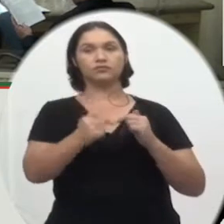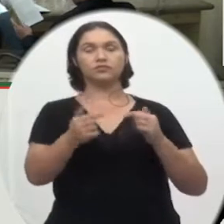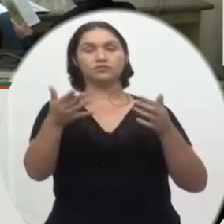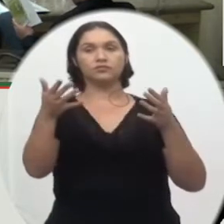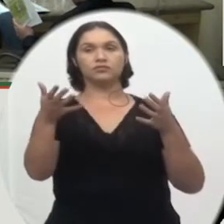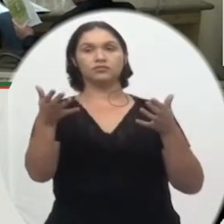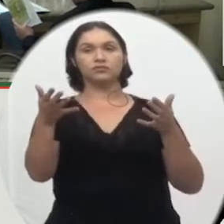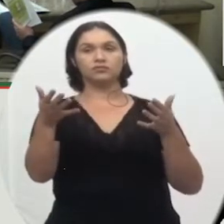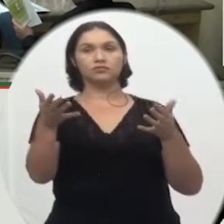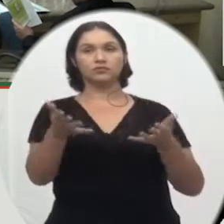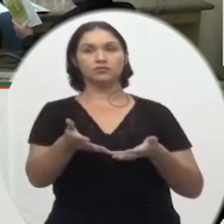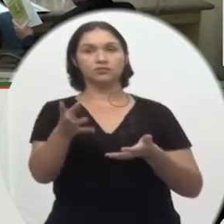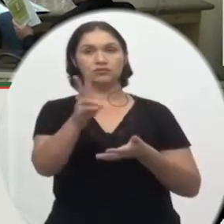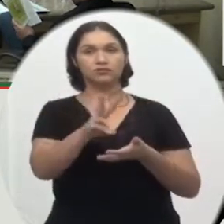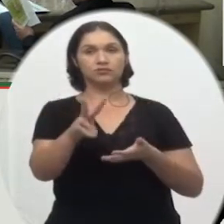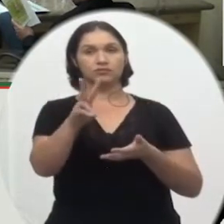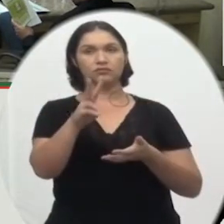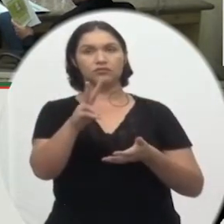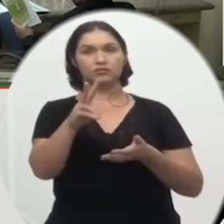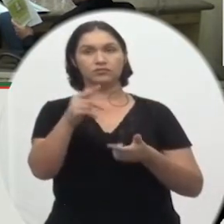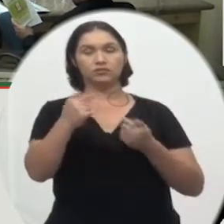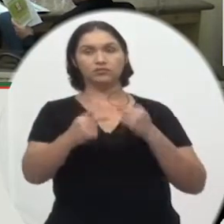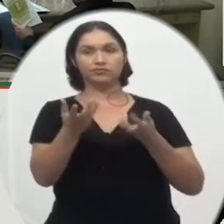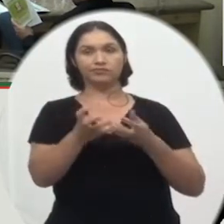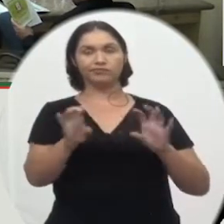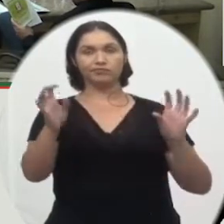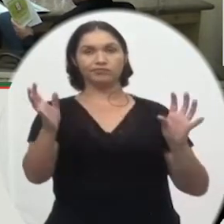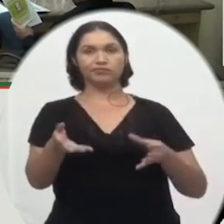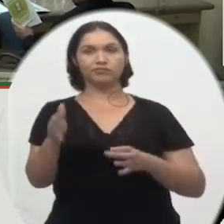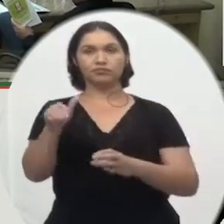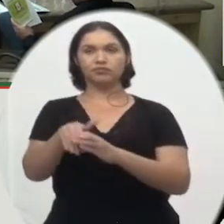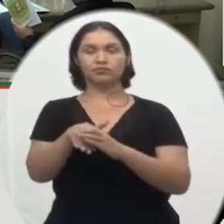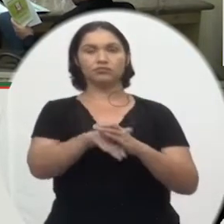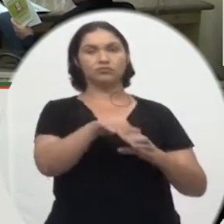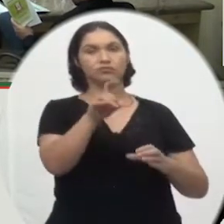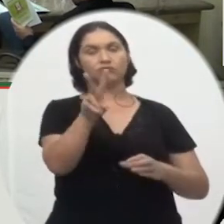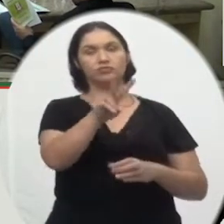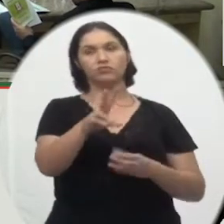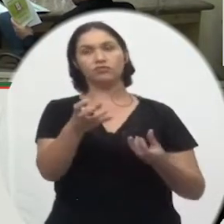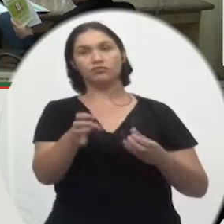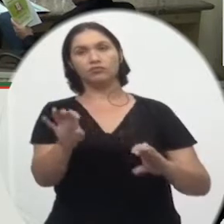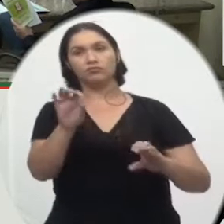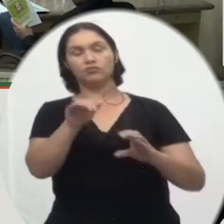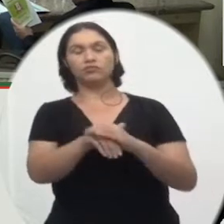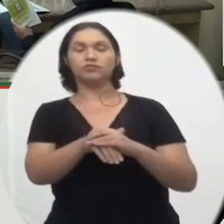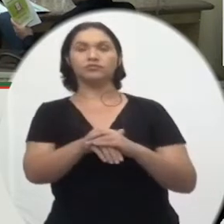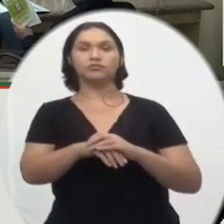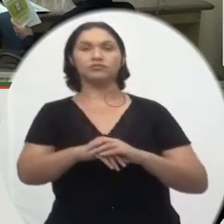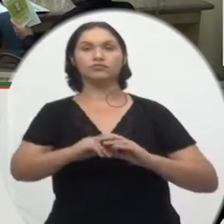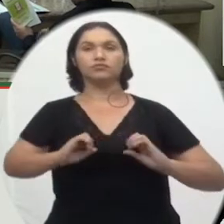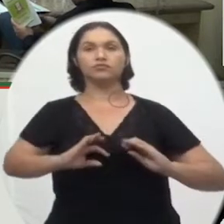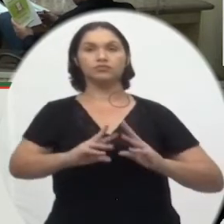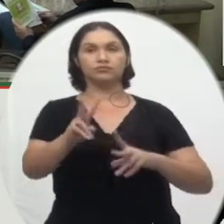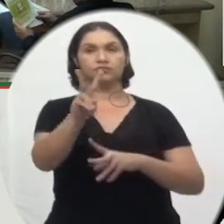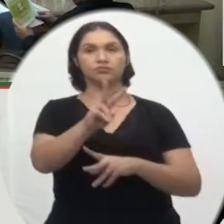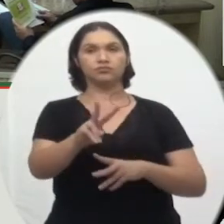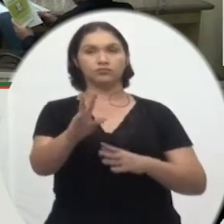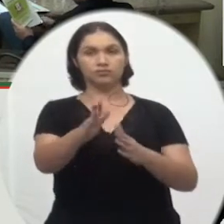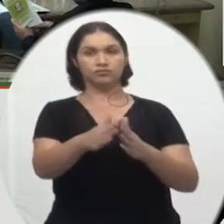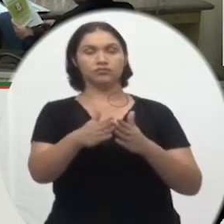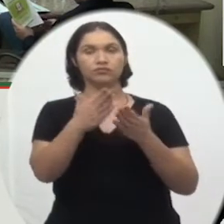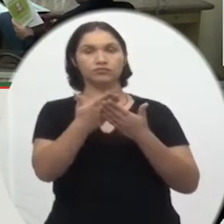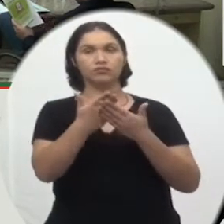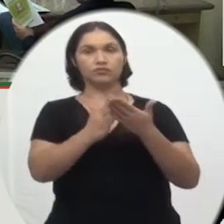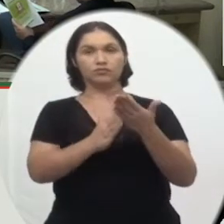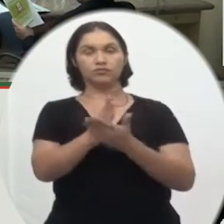discussão. Não havendo quem queira discutir, está em votação. Os favoráveis permaneçam como estão. Os contrários se manifestem.